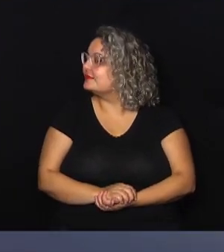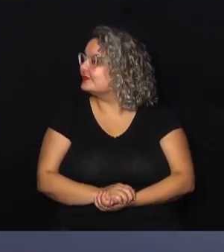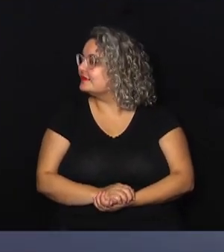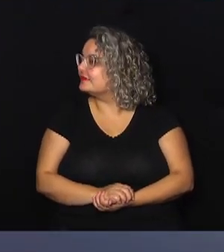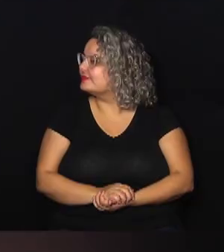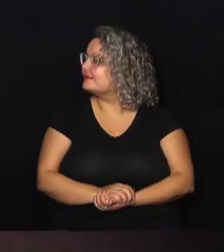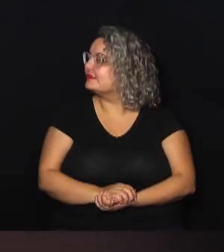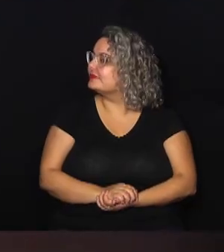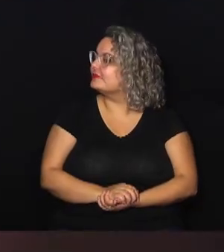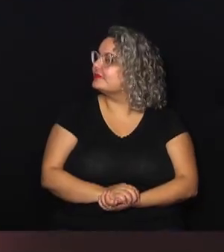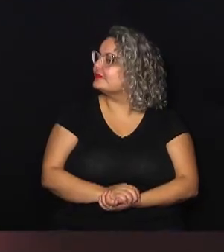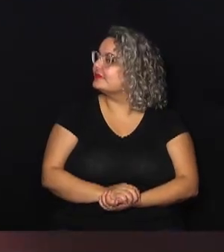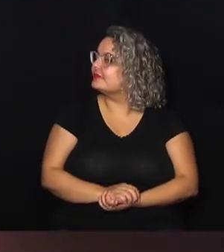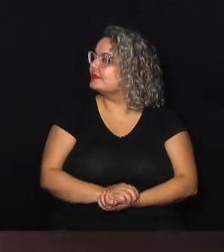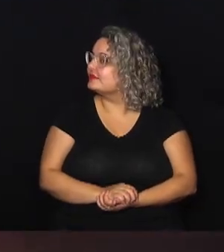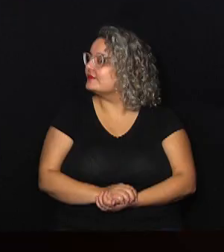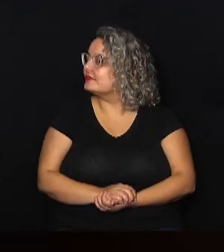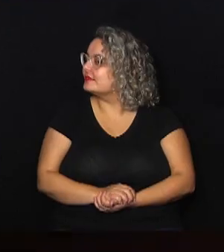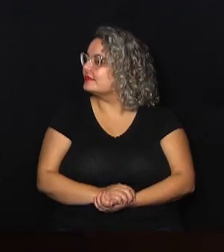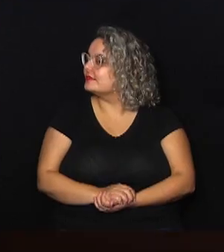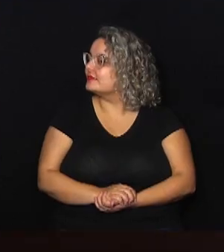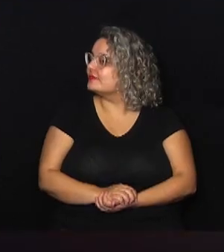It isn't what you think.